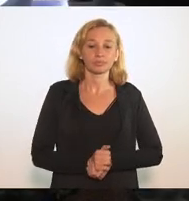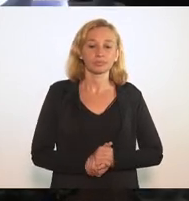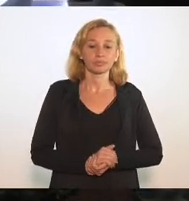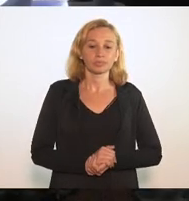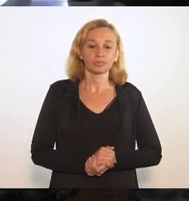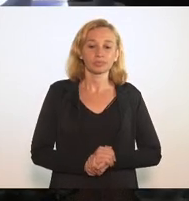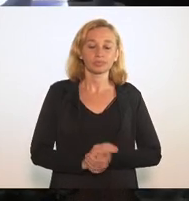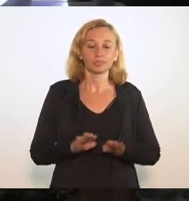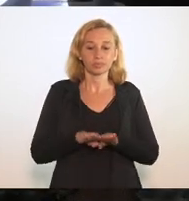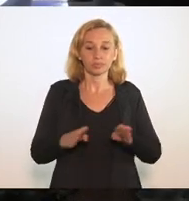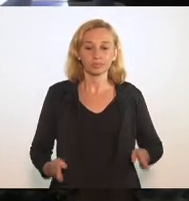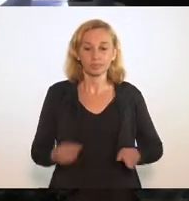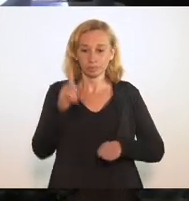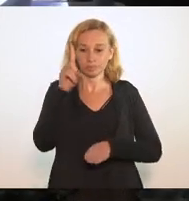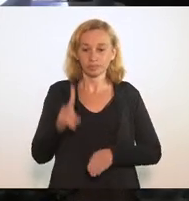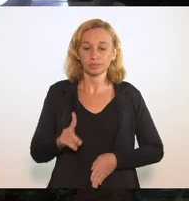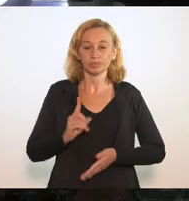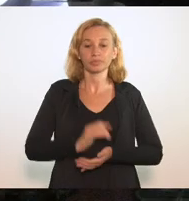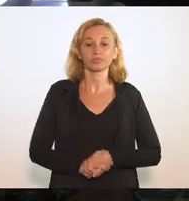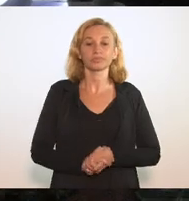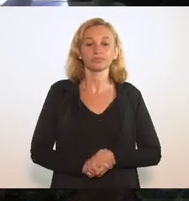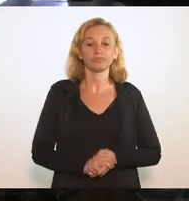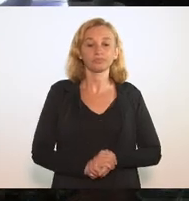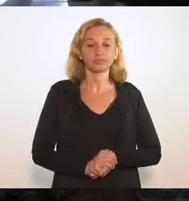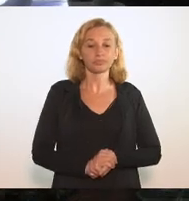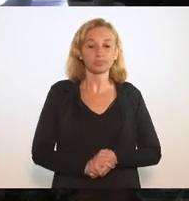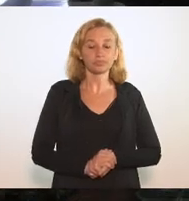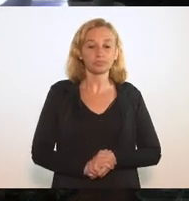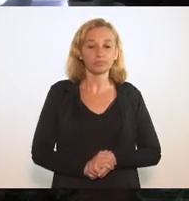Pela mesa diretora.